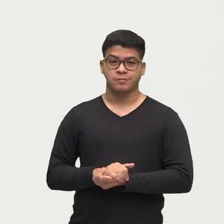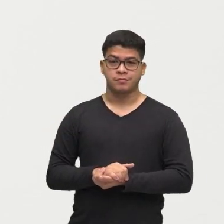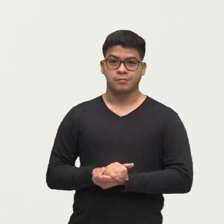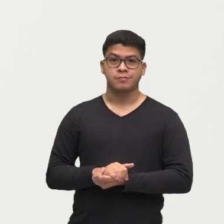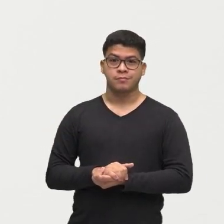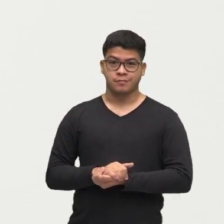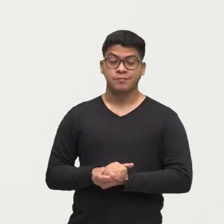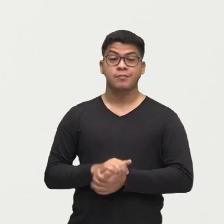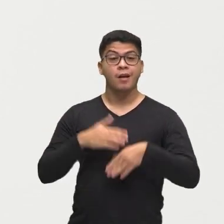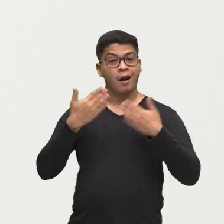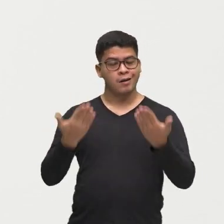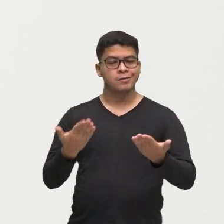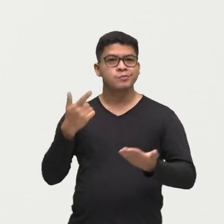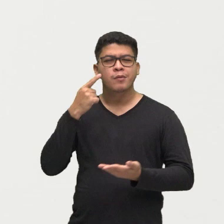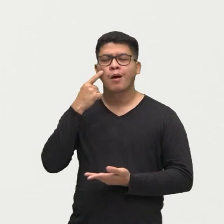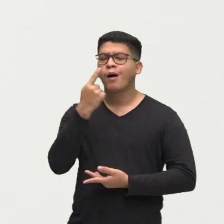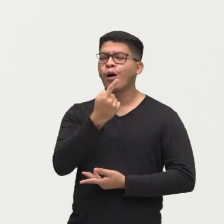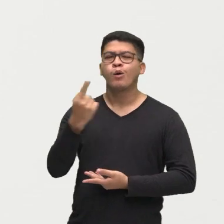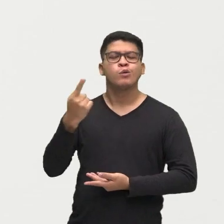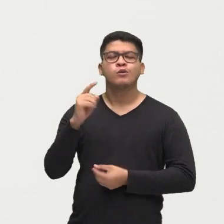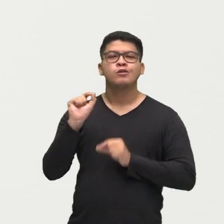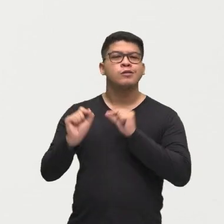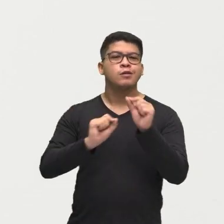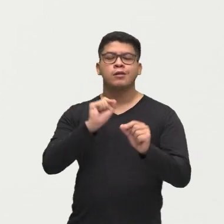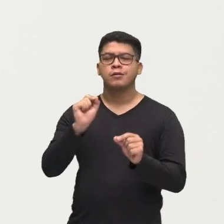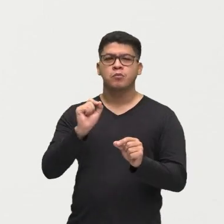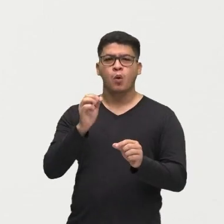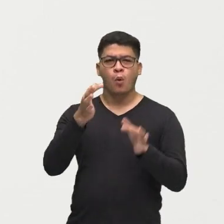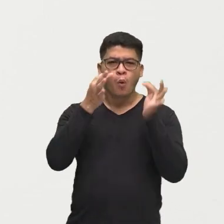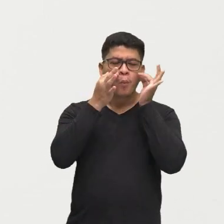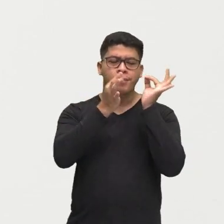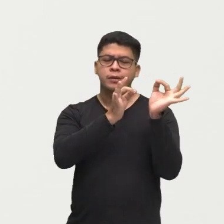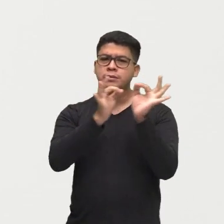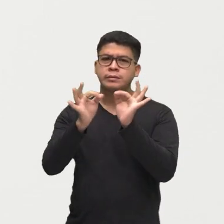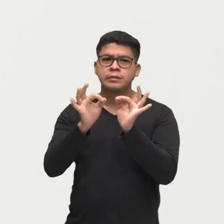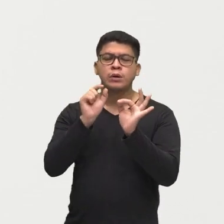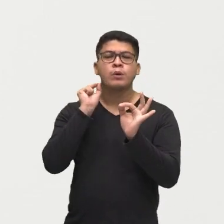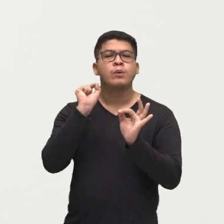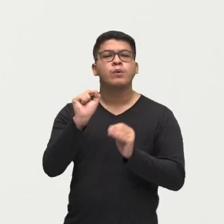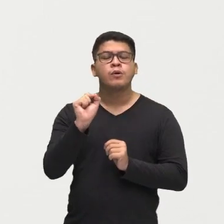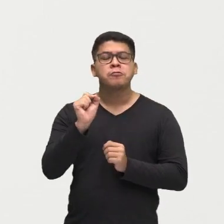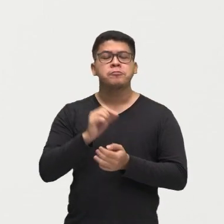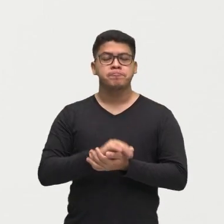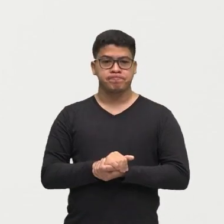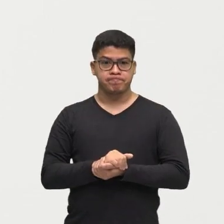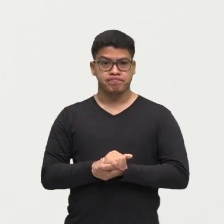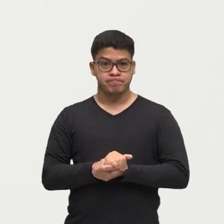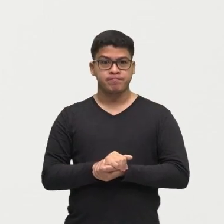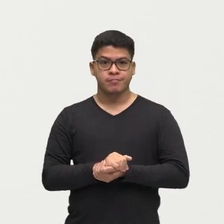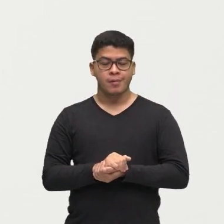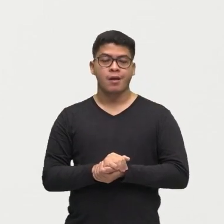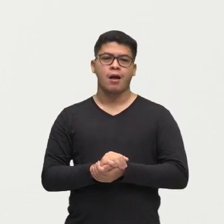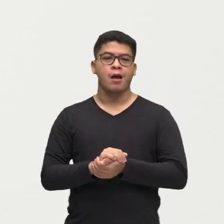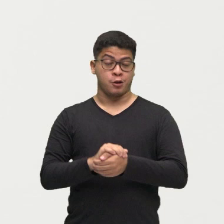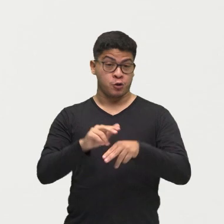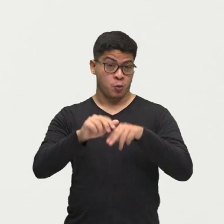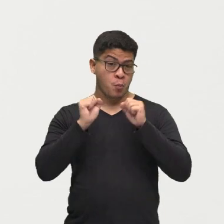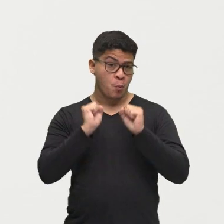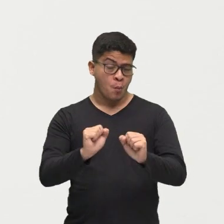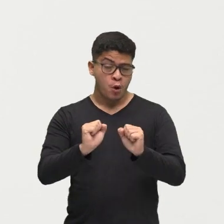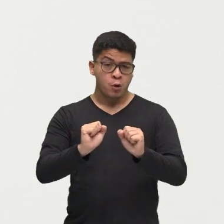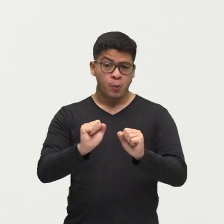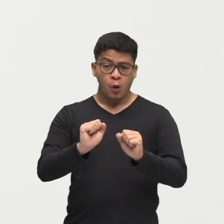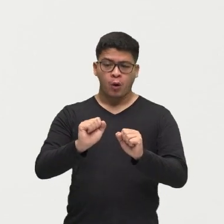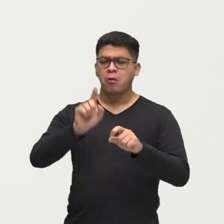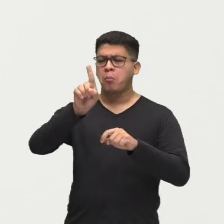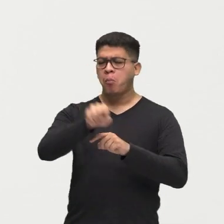Branco. Então, pessoal, quando observamos essa questão, nós podemos resolvê-la por eliminação. Então, quando a gente